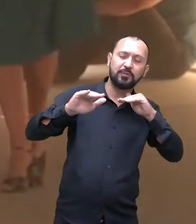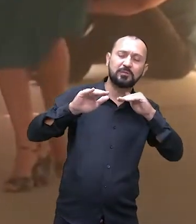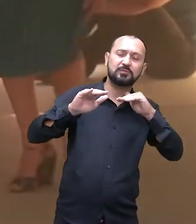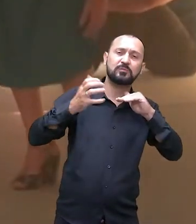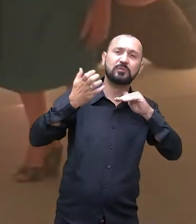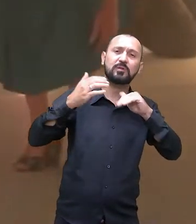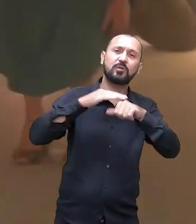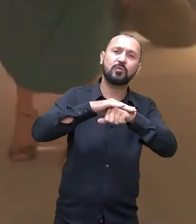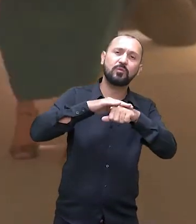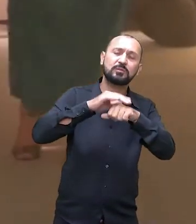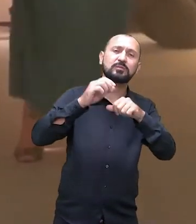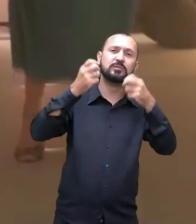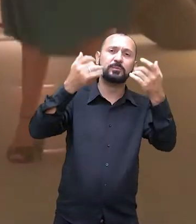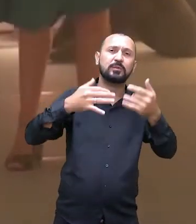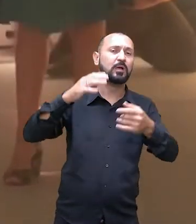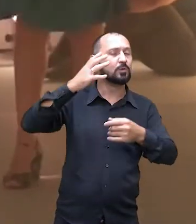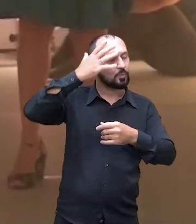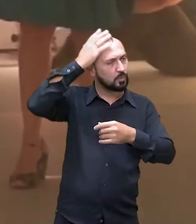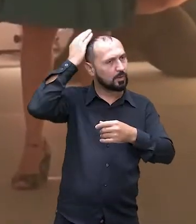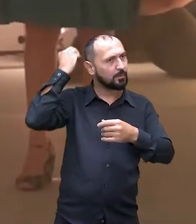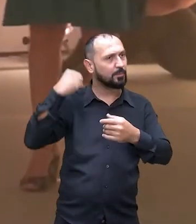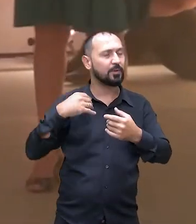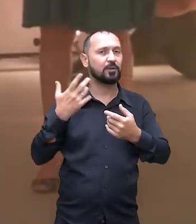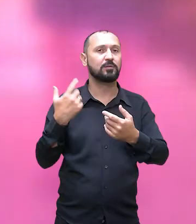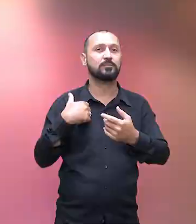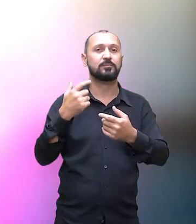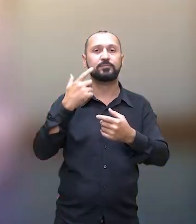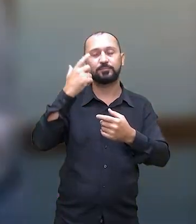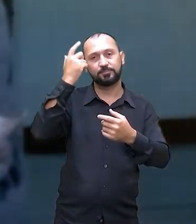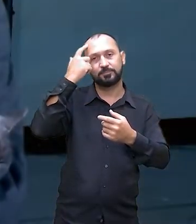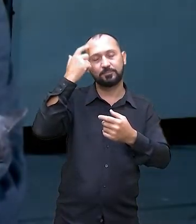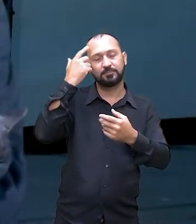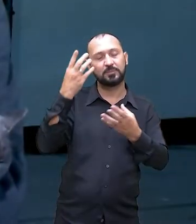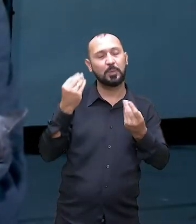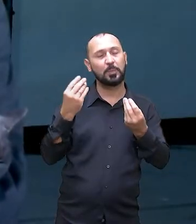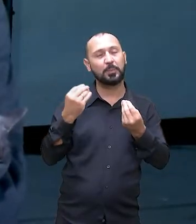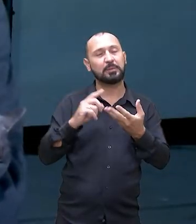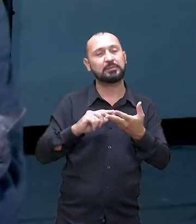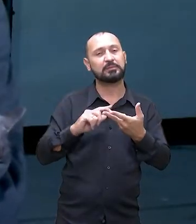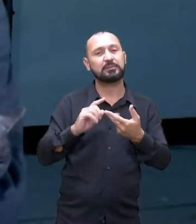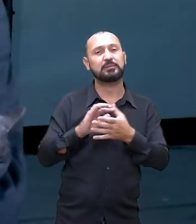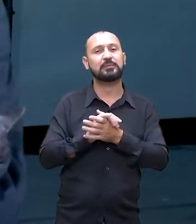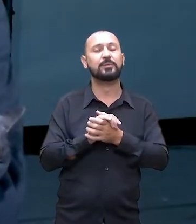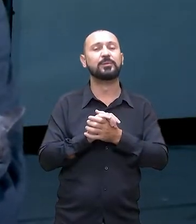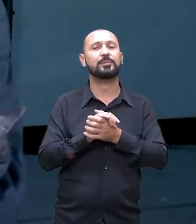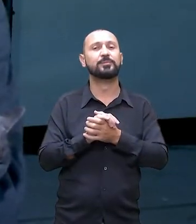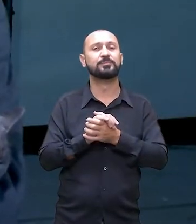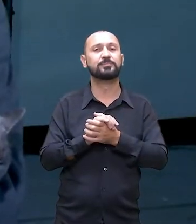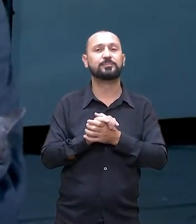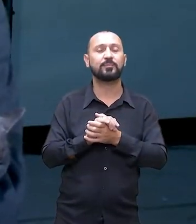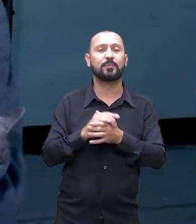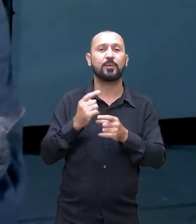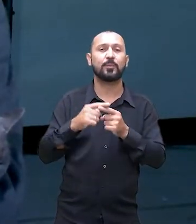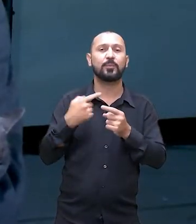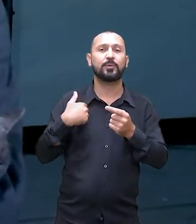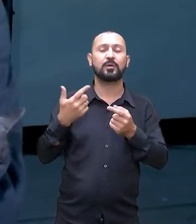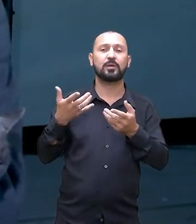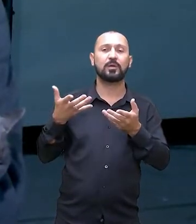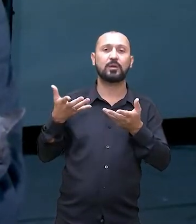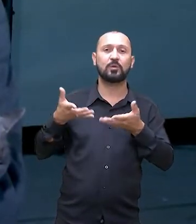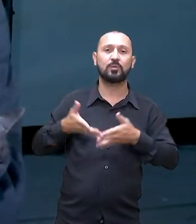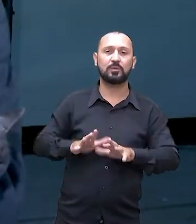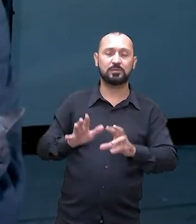3 mulheres no dinheiro gasto dentro de um salão de beleza,